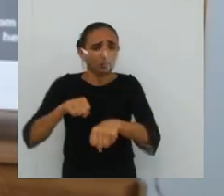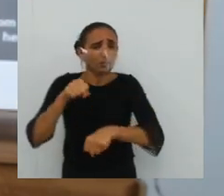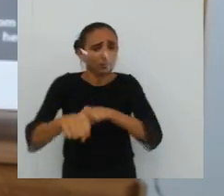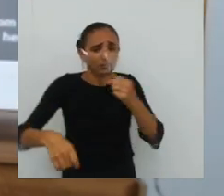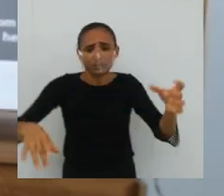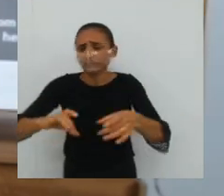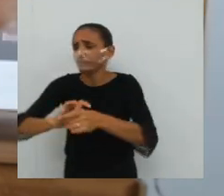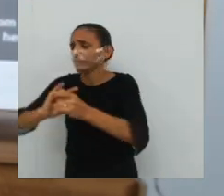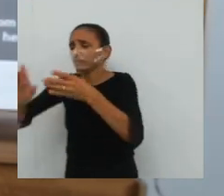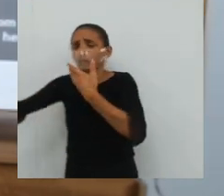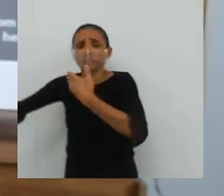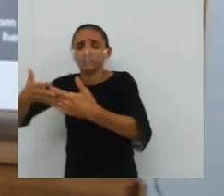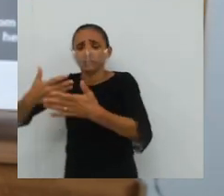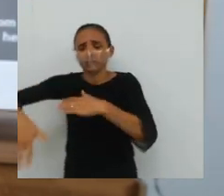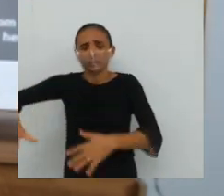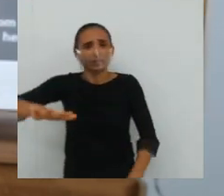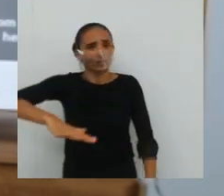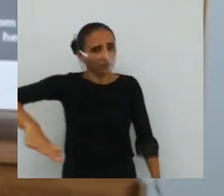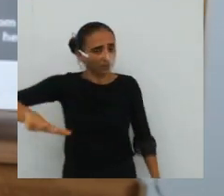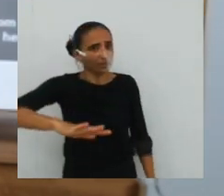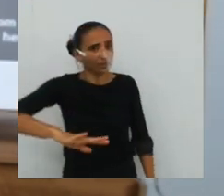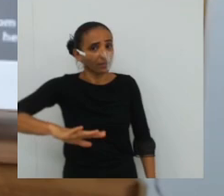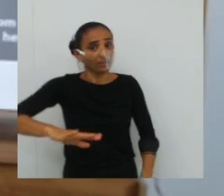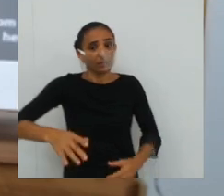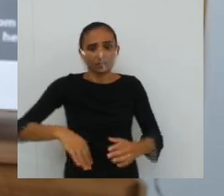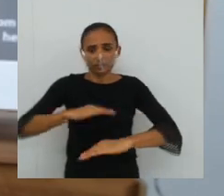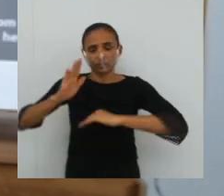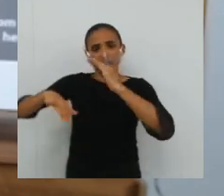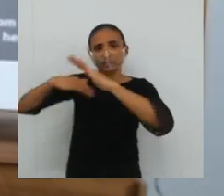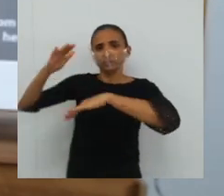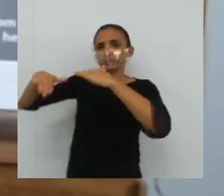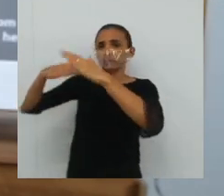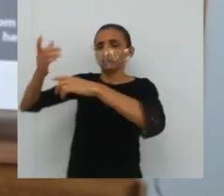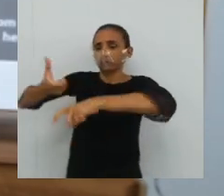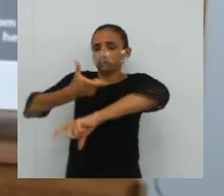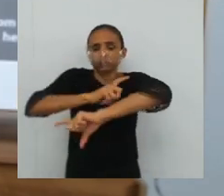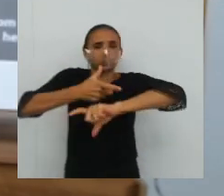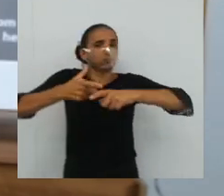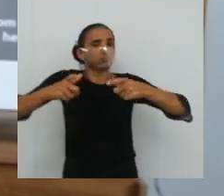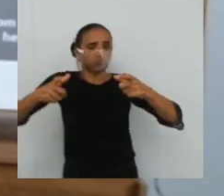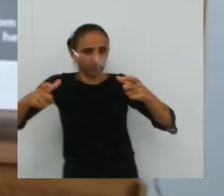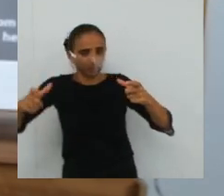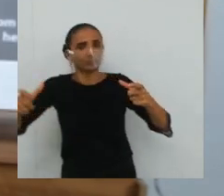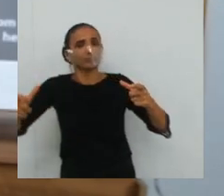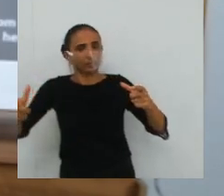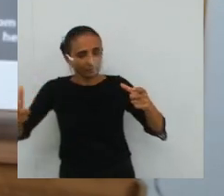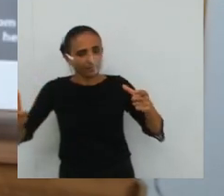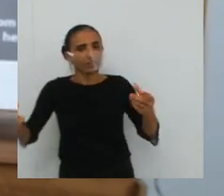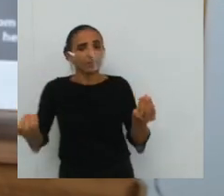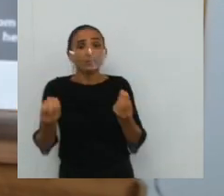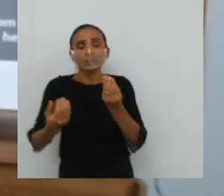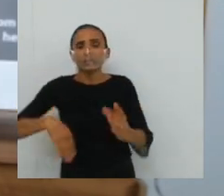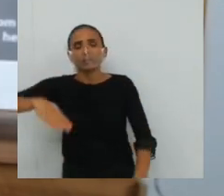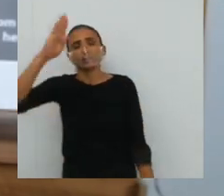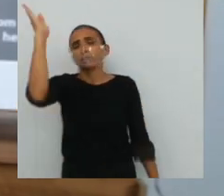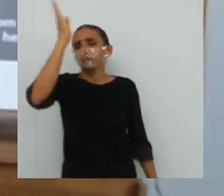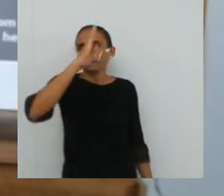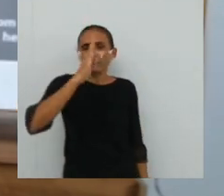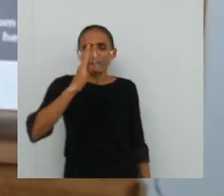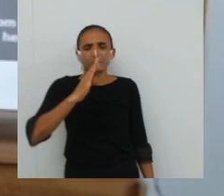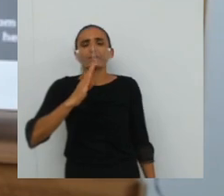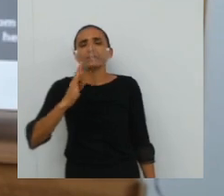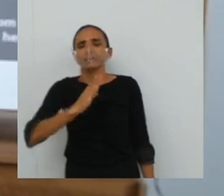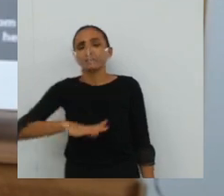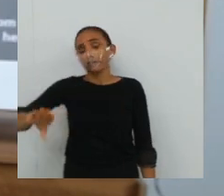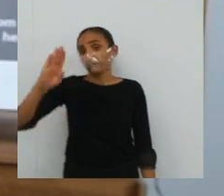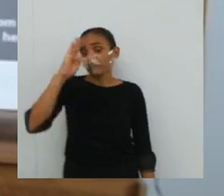fica solta, mas ela é de alta produtividade, porque nós temos um rebanho muito grande. Tá? Então, nessa questão, o Brasil se destaca